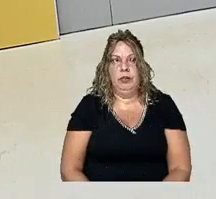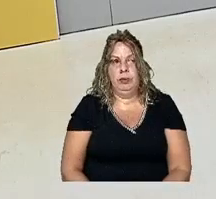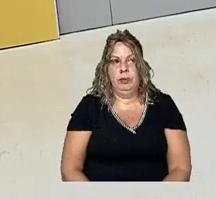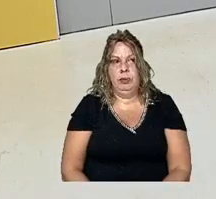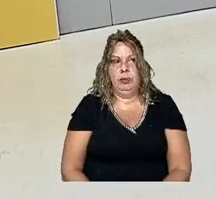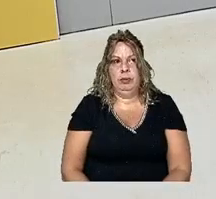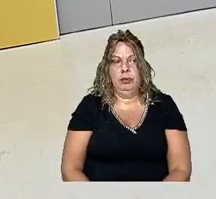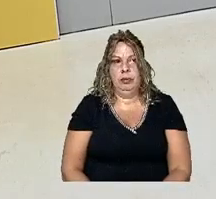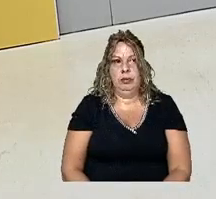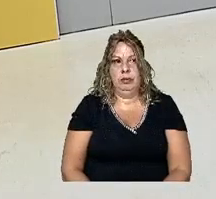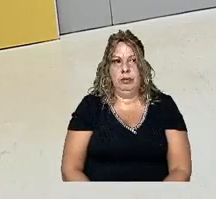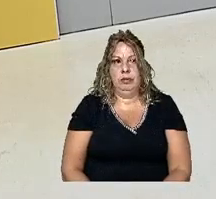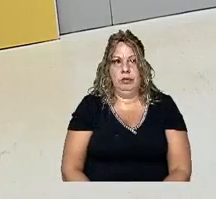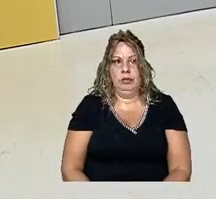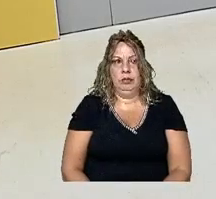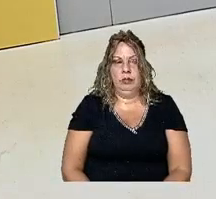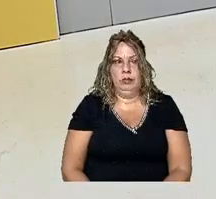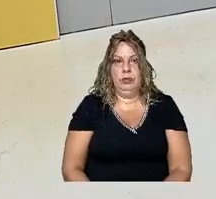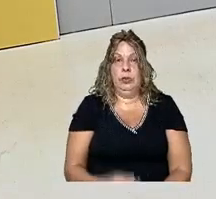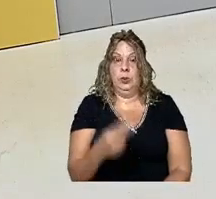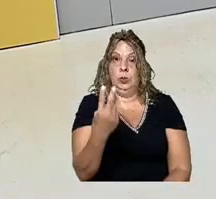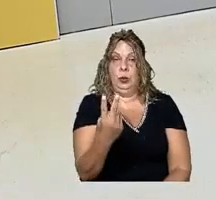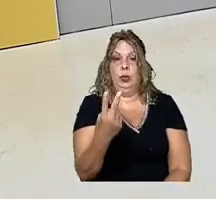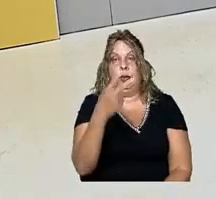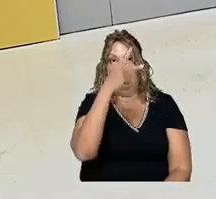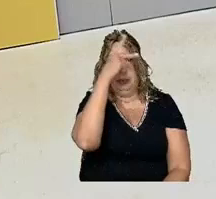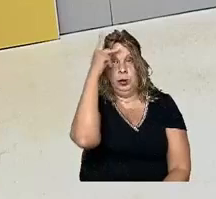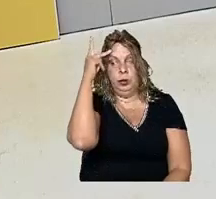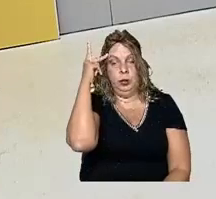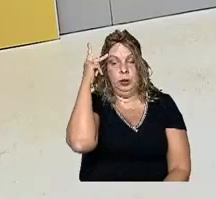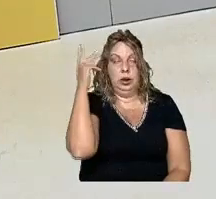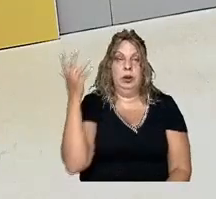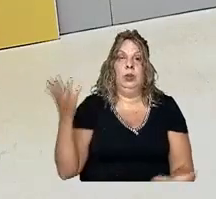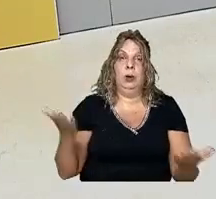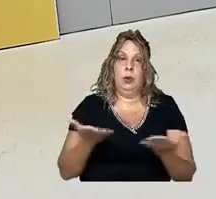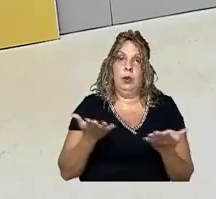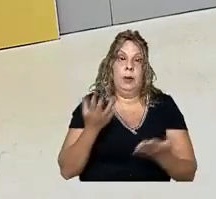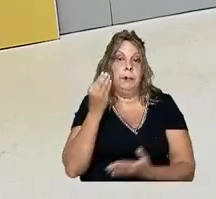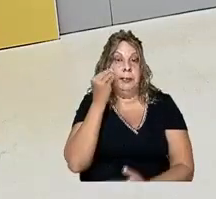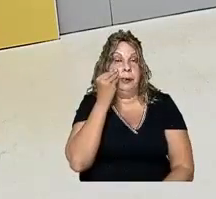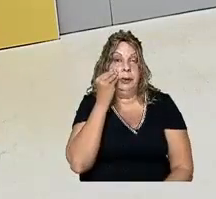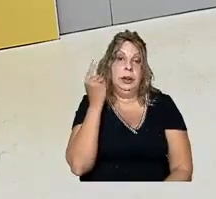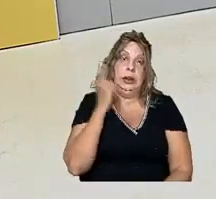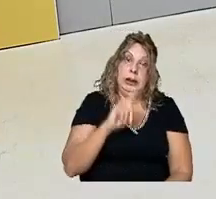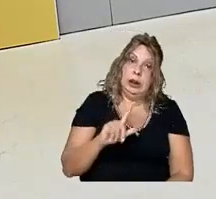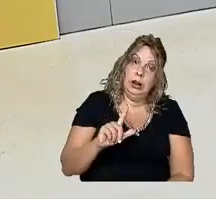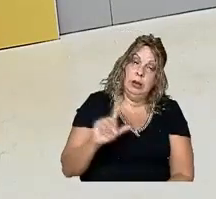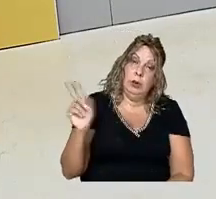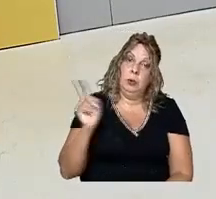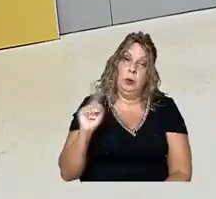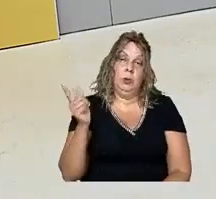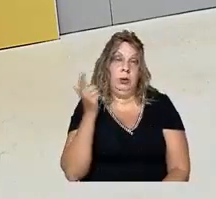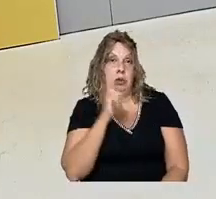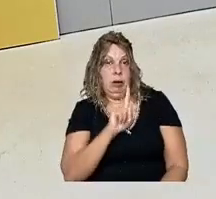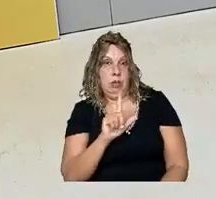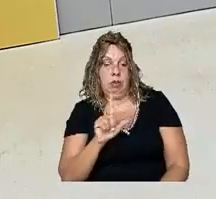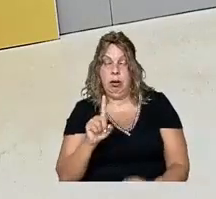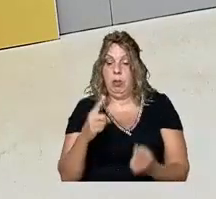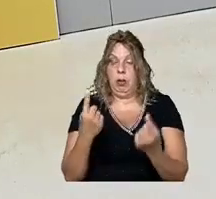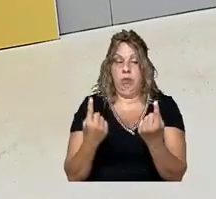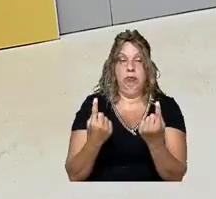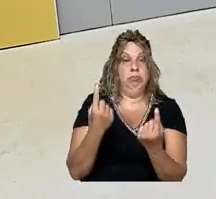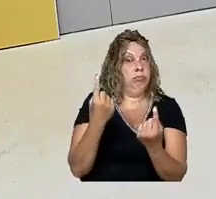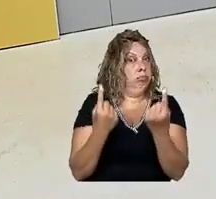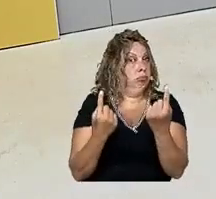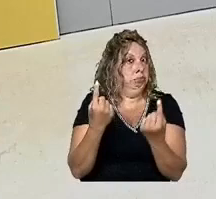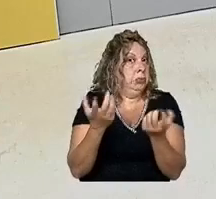Continuam aí na expectativa. Dois títulos. Vamos seguir então. Agora tem disputa, né? Dois títulos